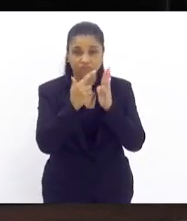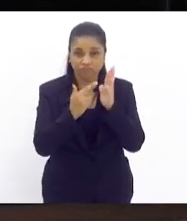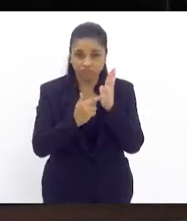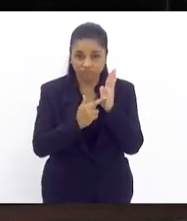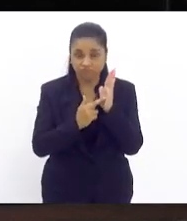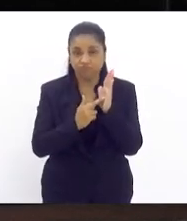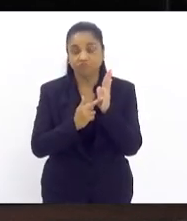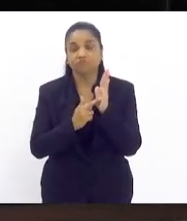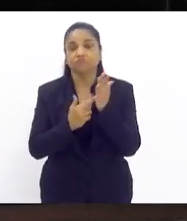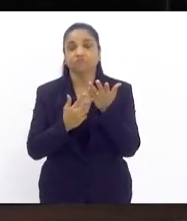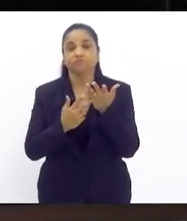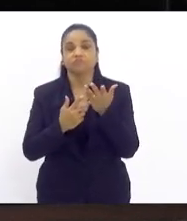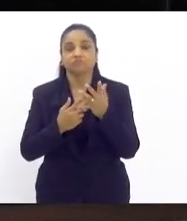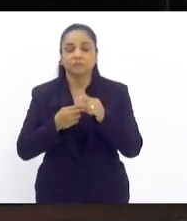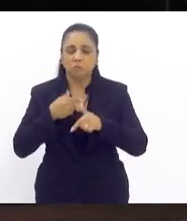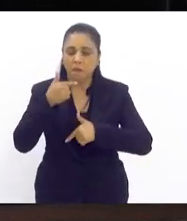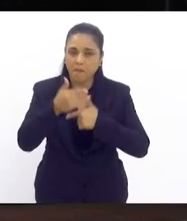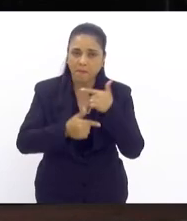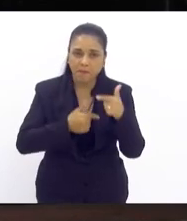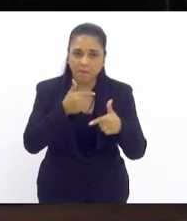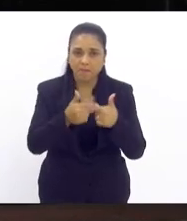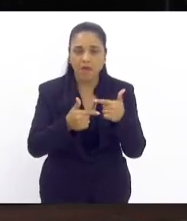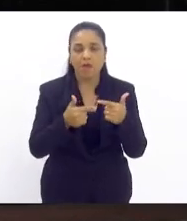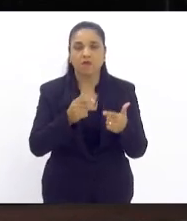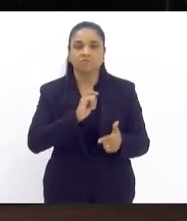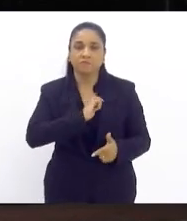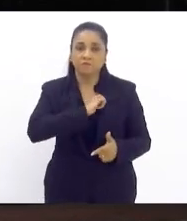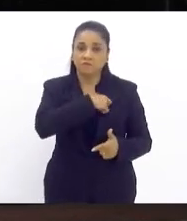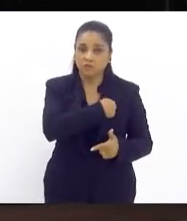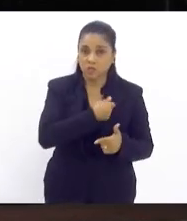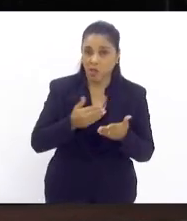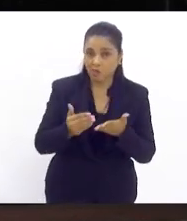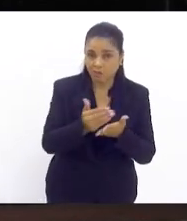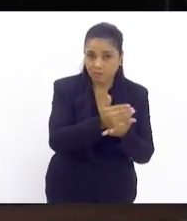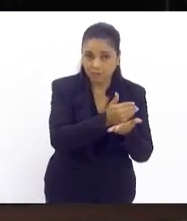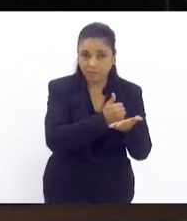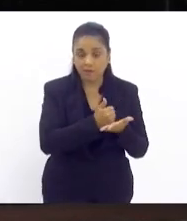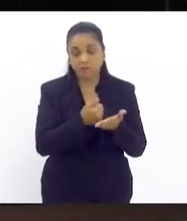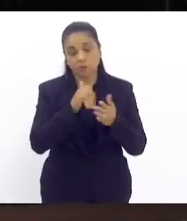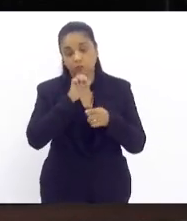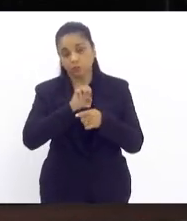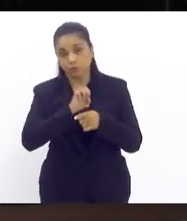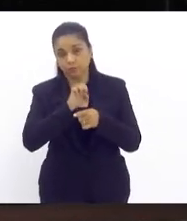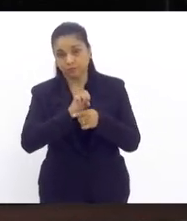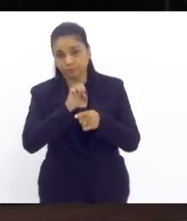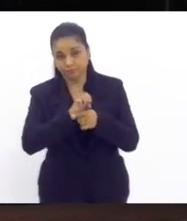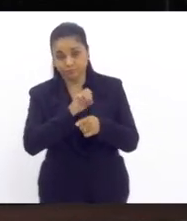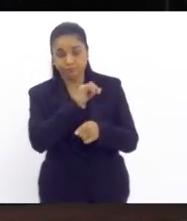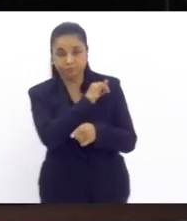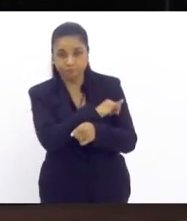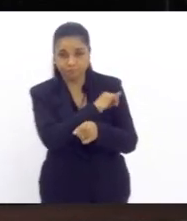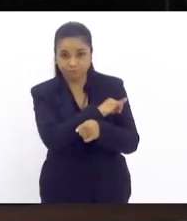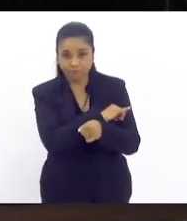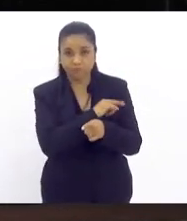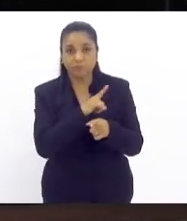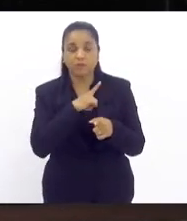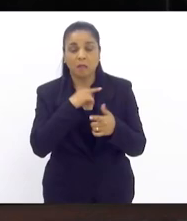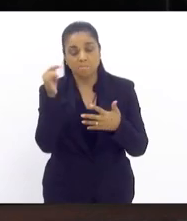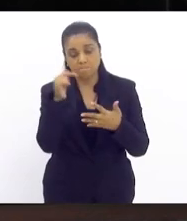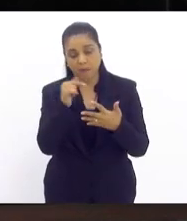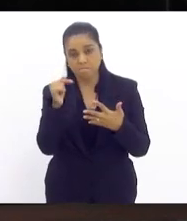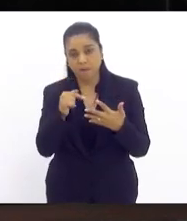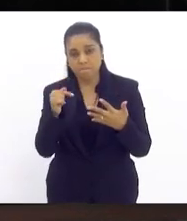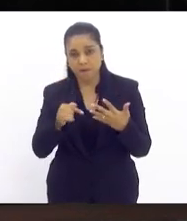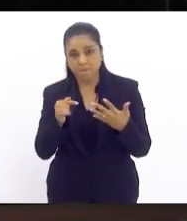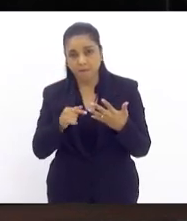recuperação fiscal, o caso do Estado do Rio de Janeiro se estabeleceu aí, né, medidas para reversão do